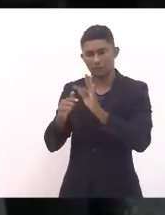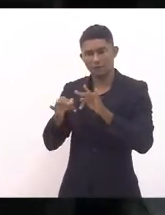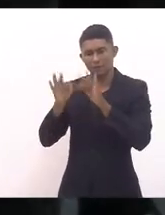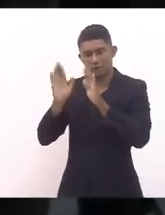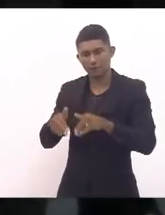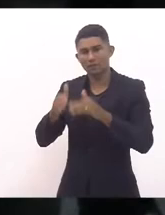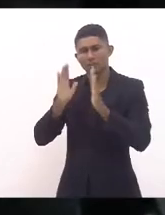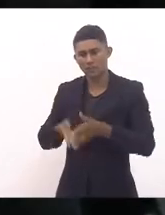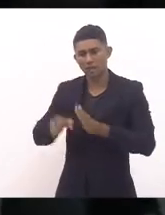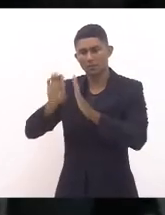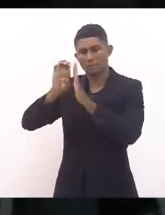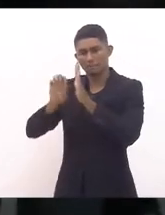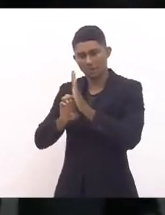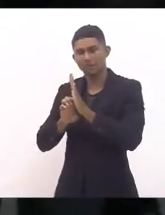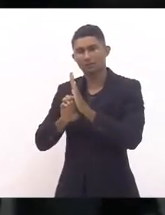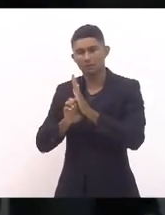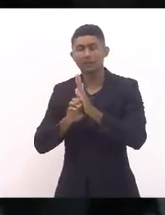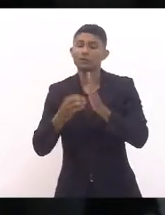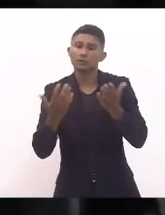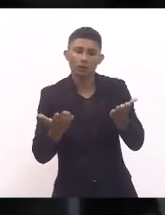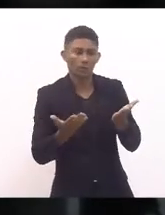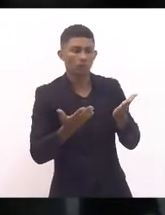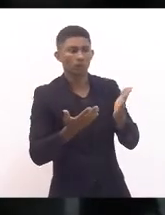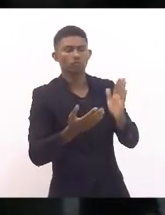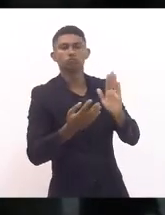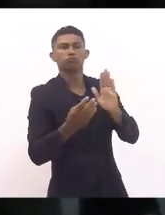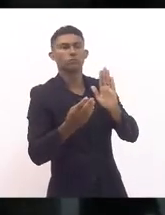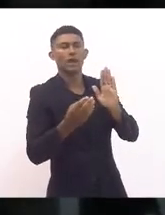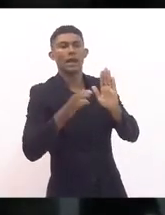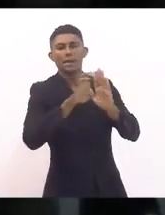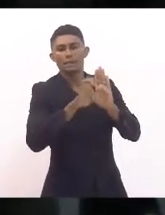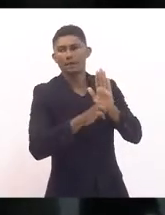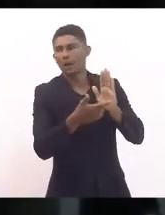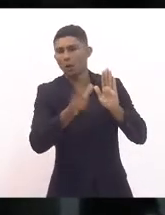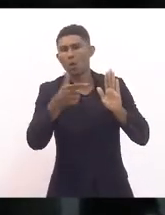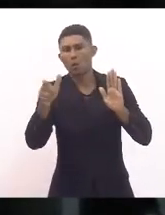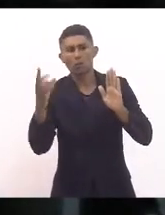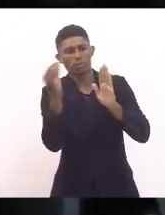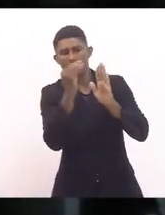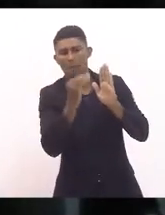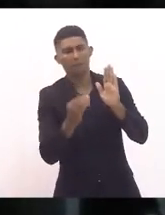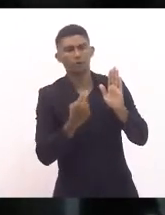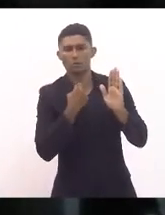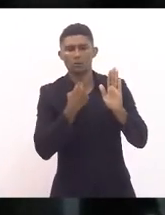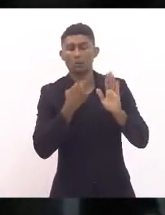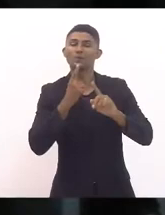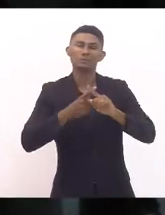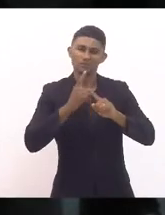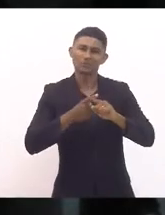não cabe mais emenda, porque senão o processo legislativo não teria fim.